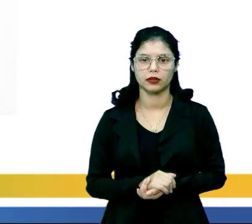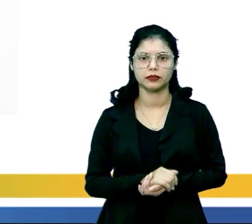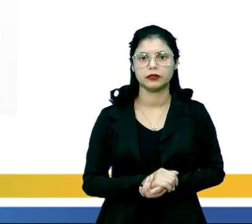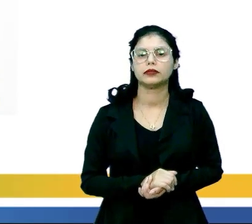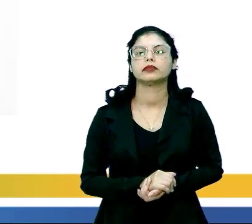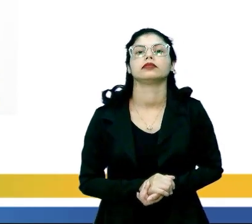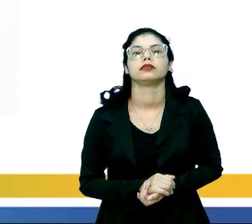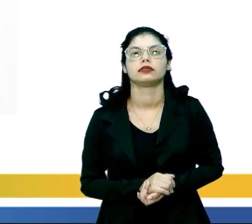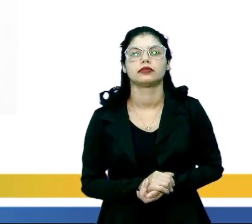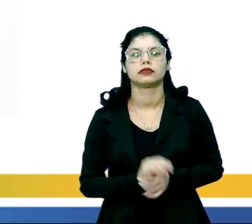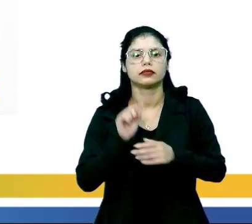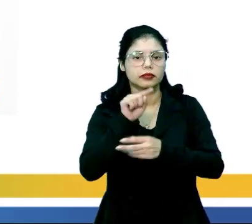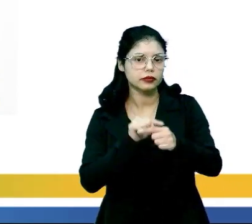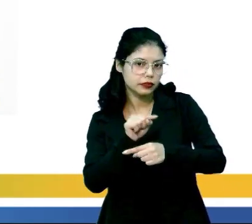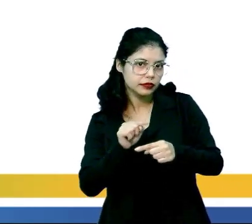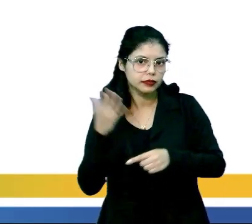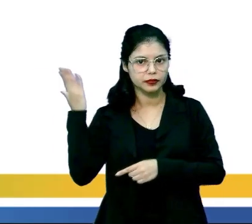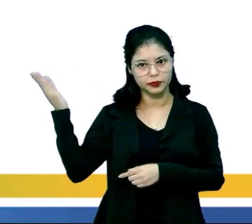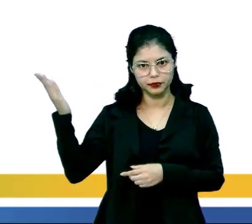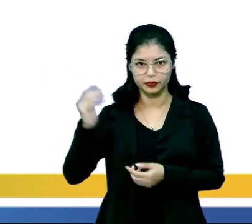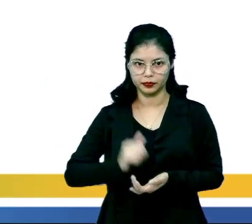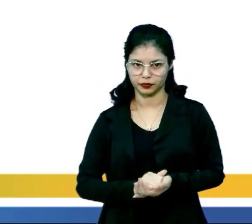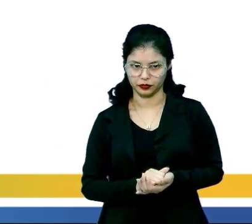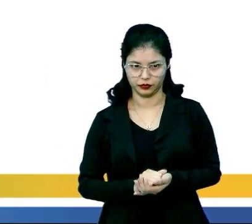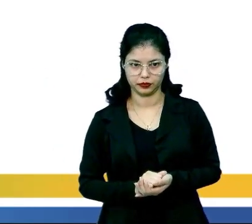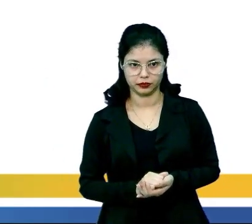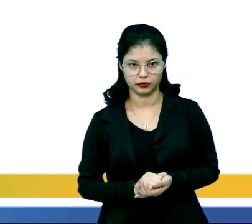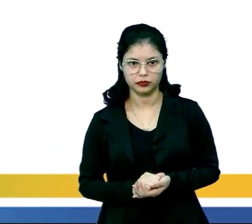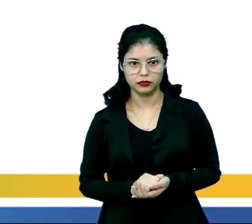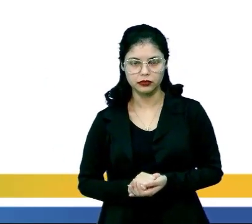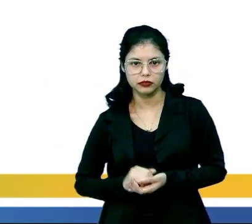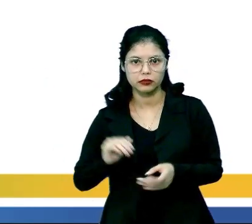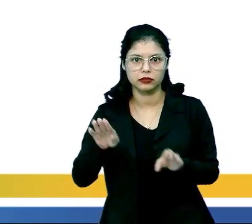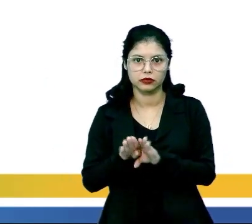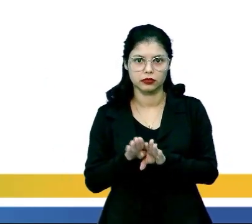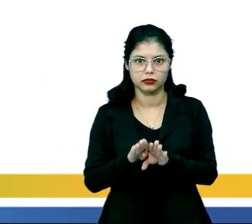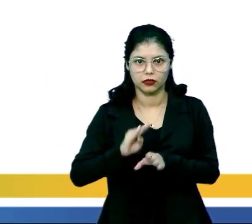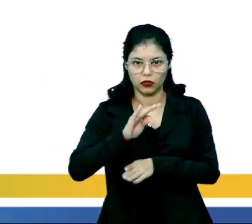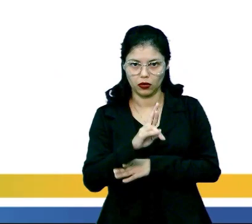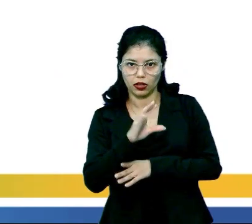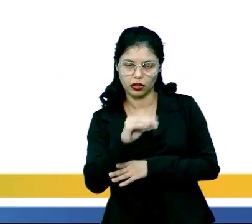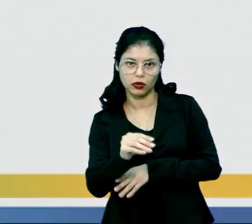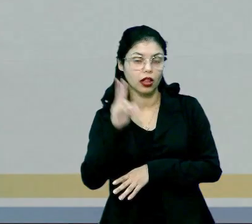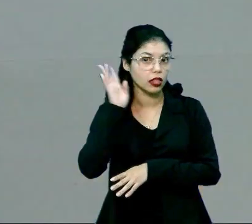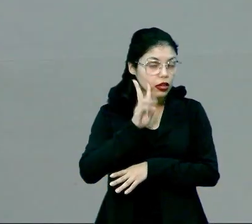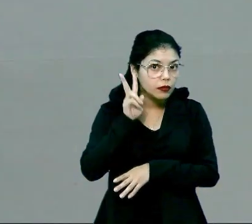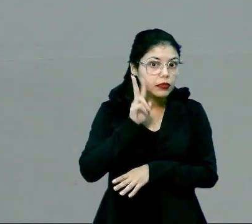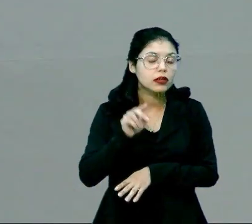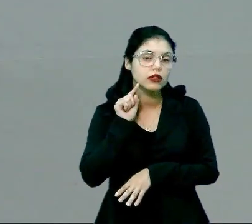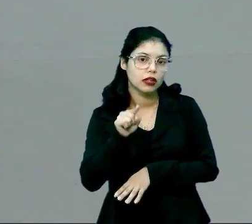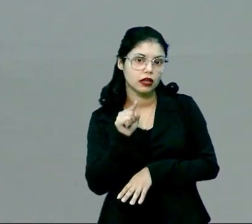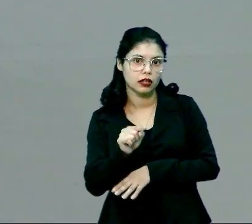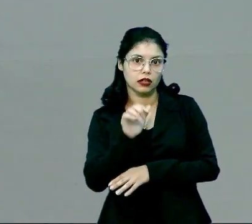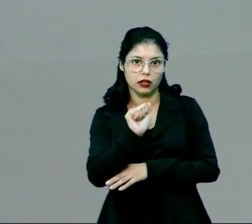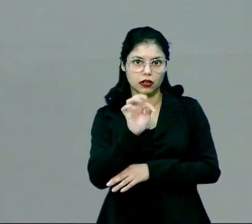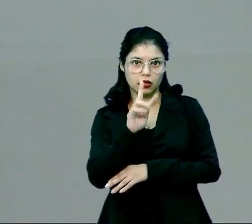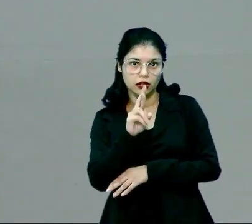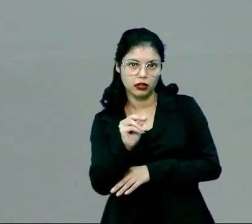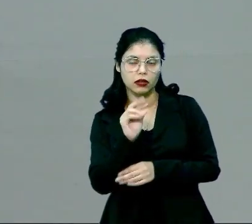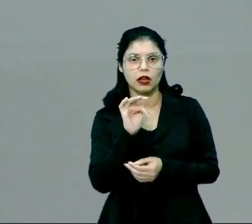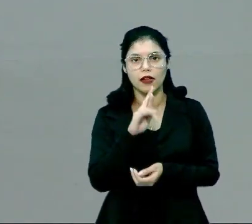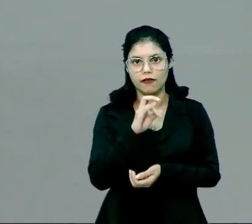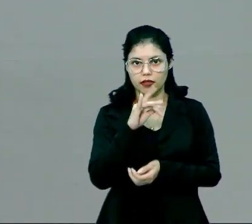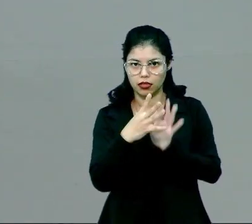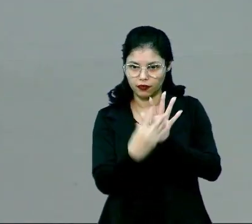essa aí é dividida desse jeito. E o ato reflexo? Lembrando, pessoal, aqui nesse ato reflexo, a